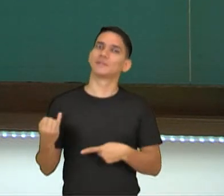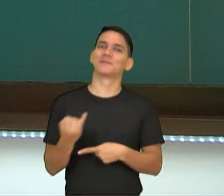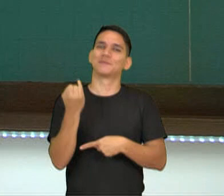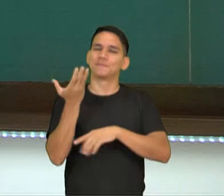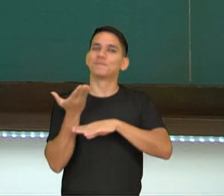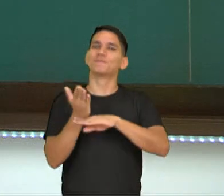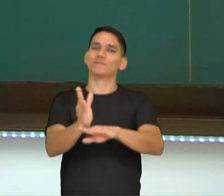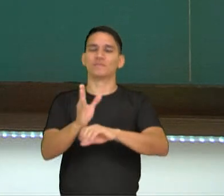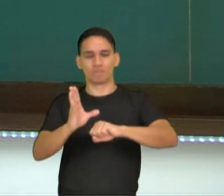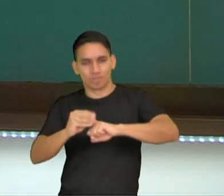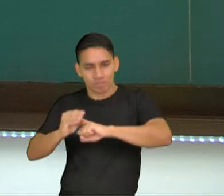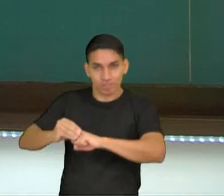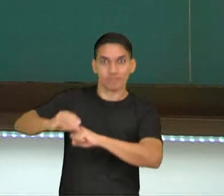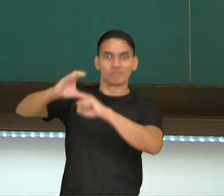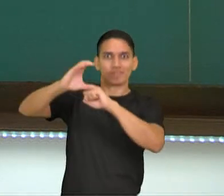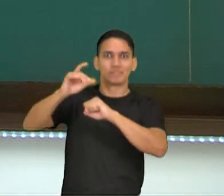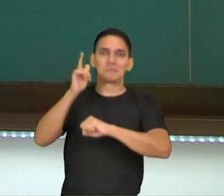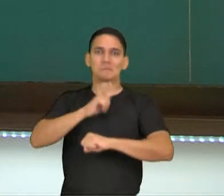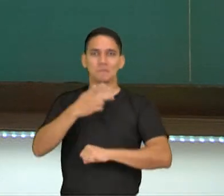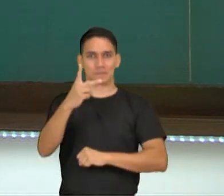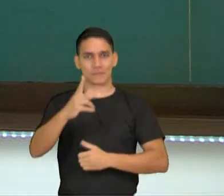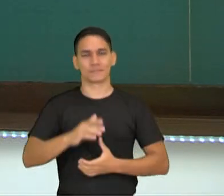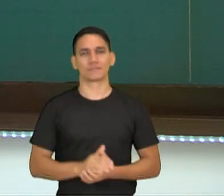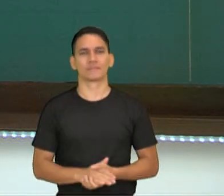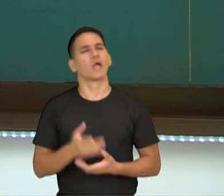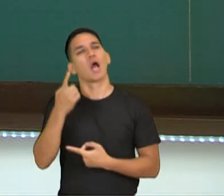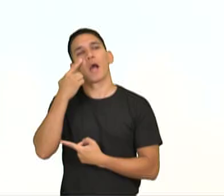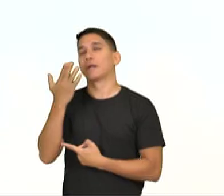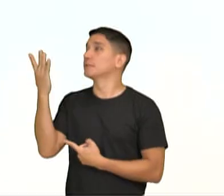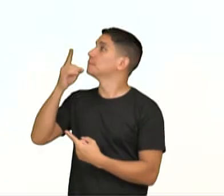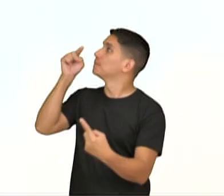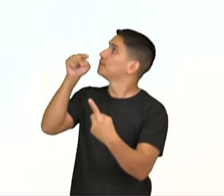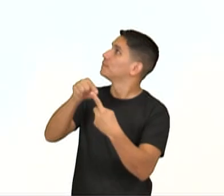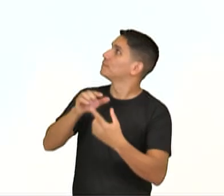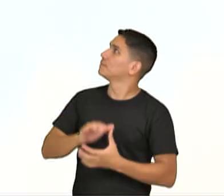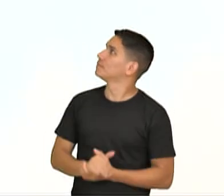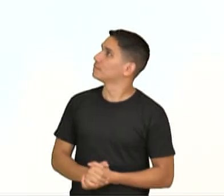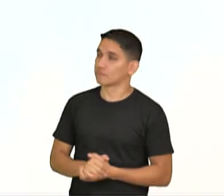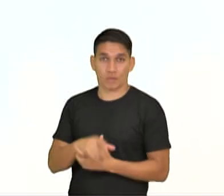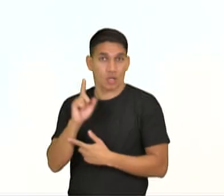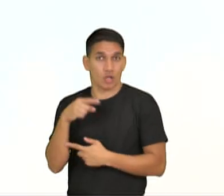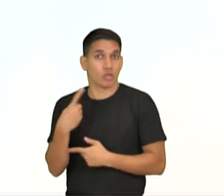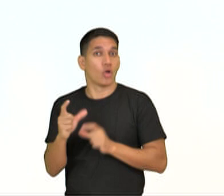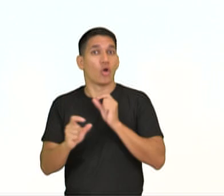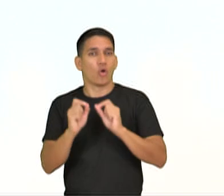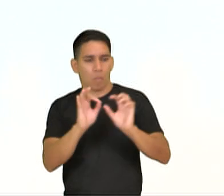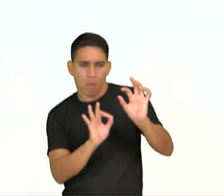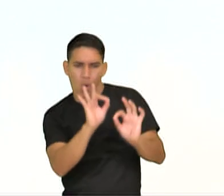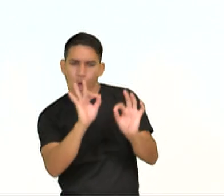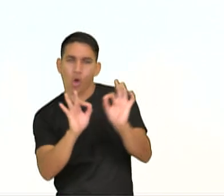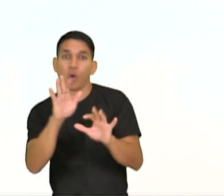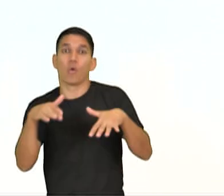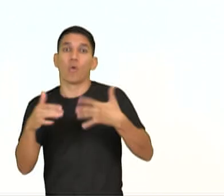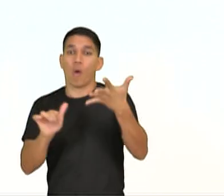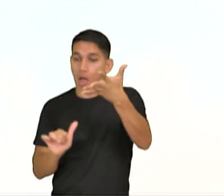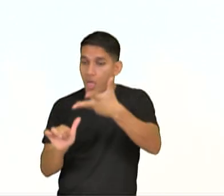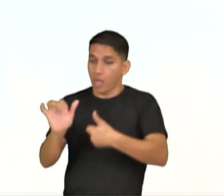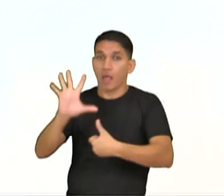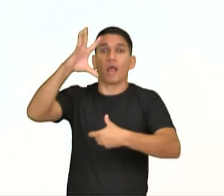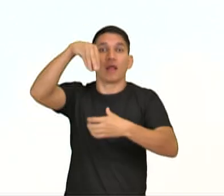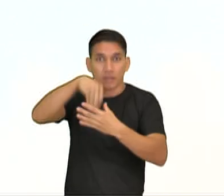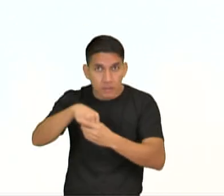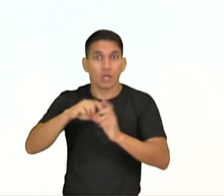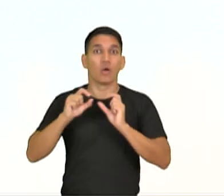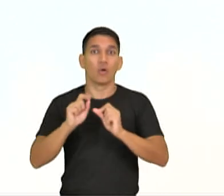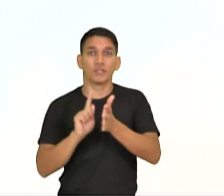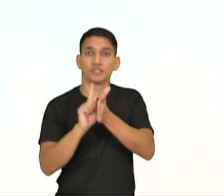enriquecer o intelecto de vocês. Vamos ver aqui quais são os objetivos? Então, a gente vai sistematizar os elementos de composição